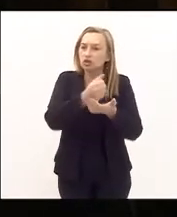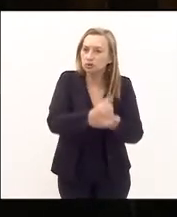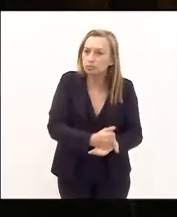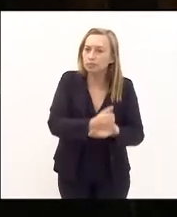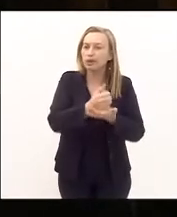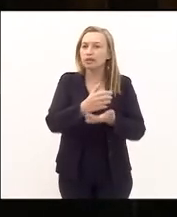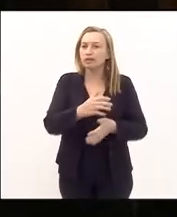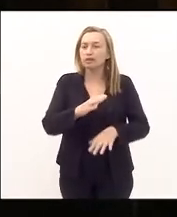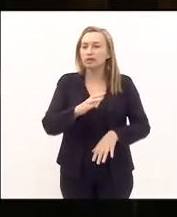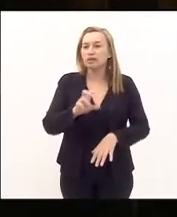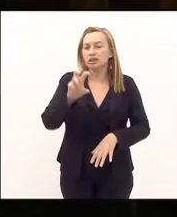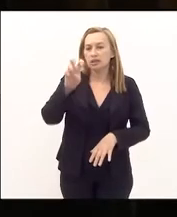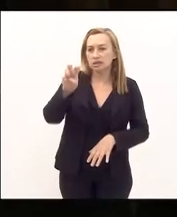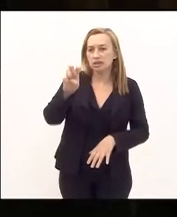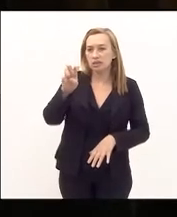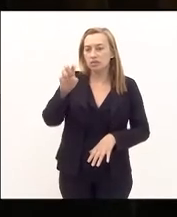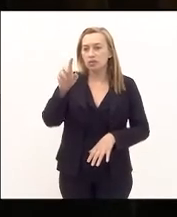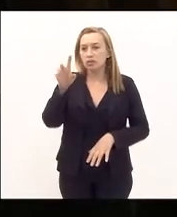máximo de 5 toneladas.